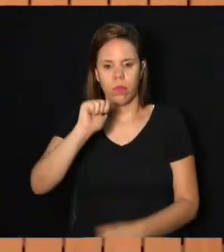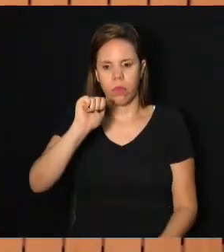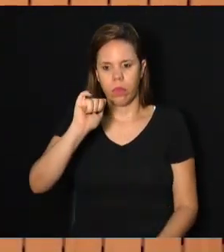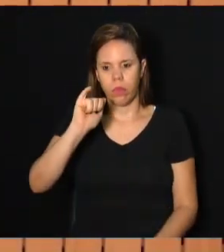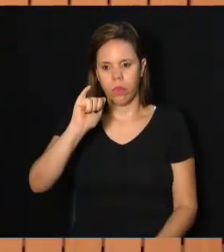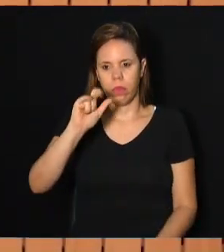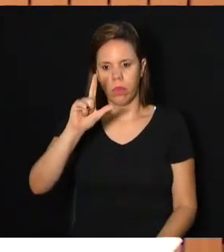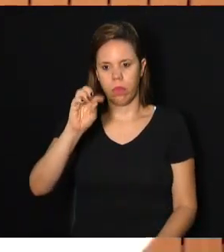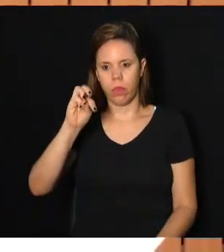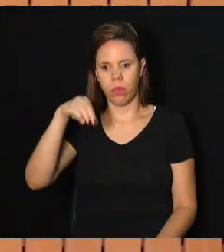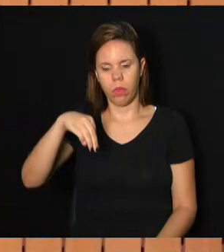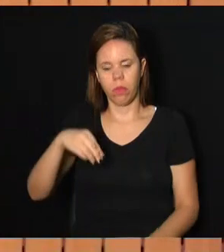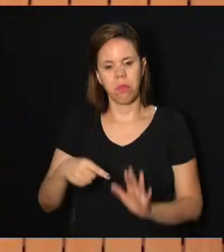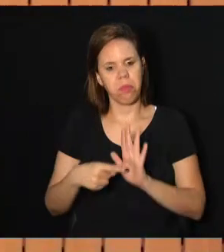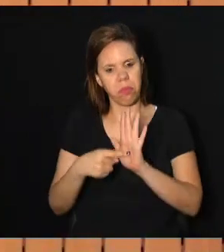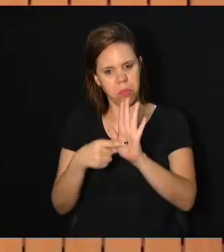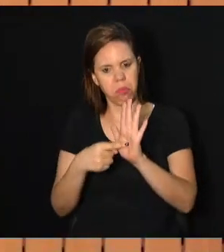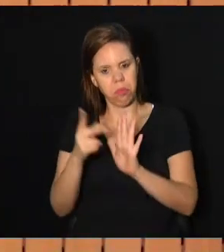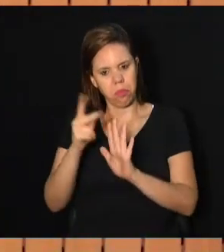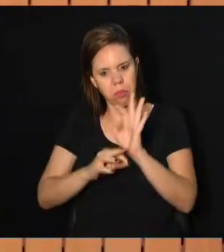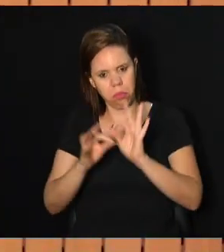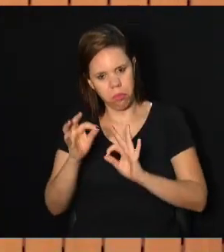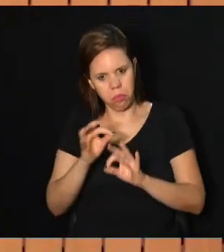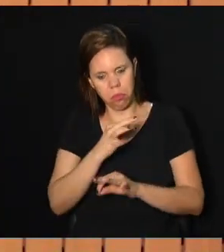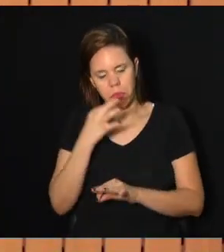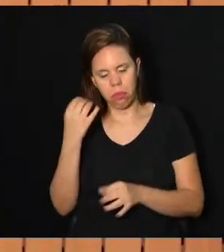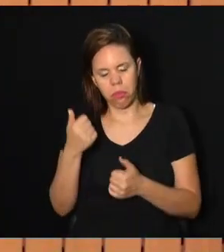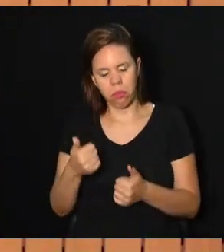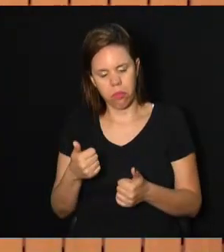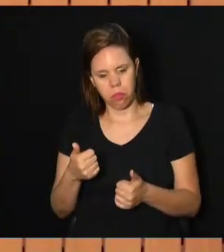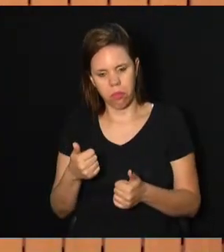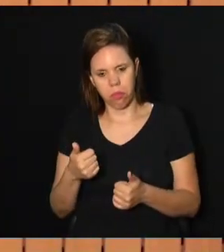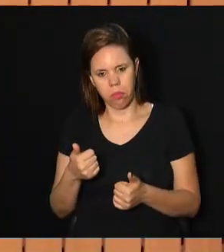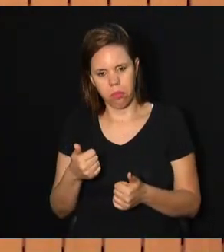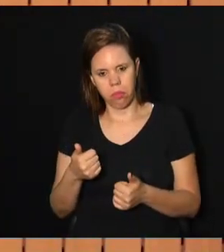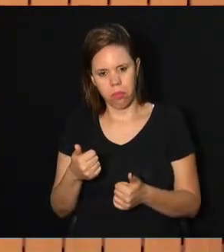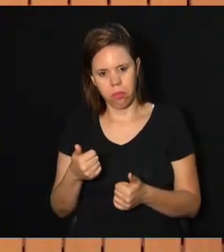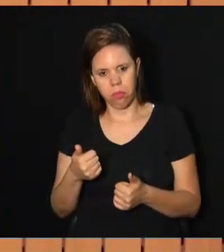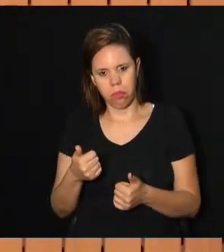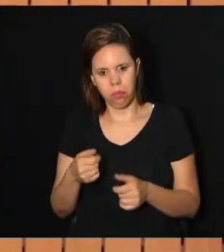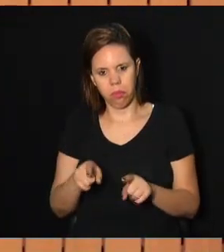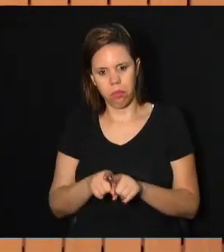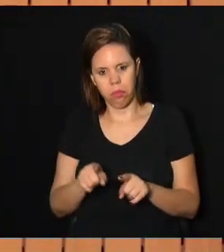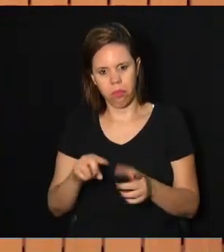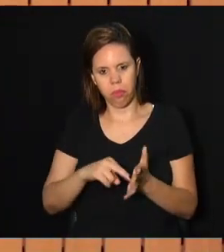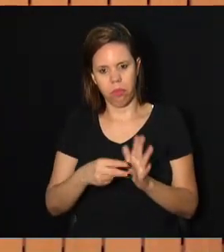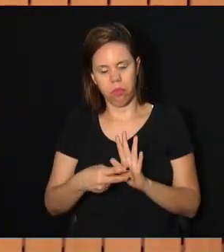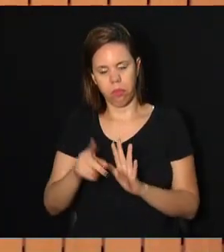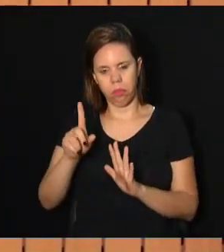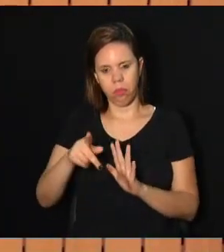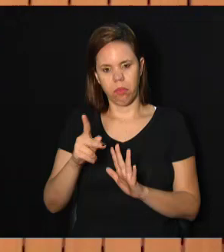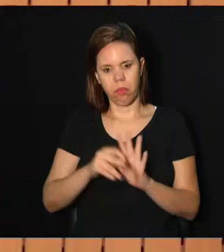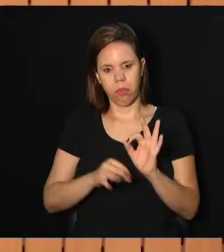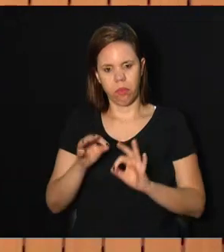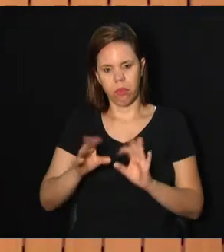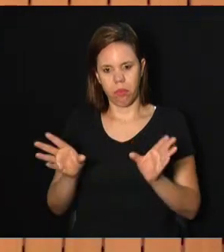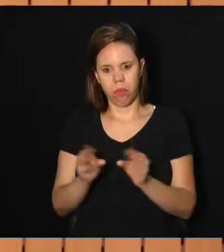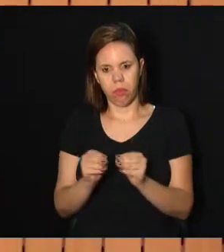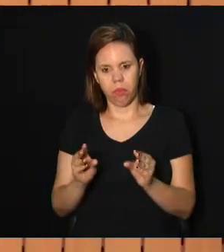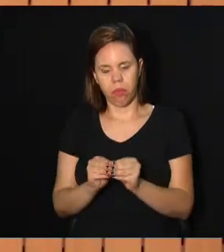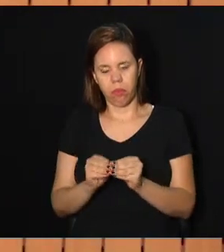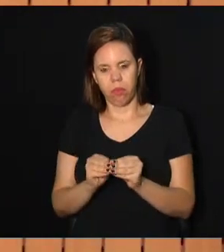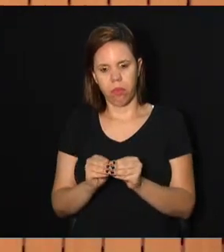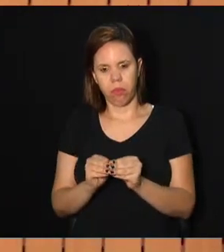a sensibilidade de apresentar um projeto, e a essência do projeto está resumida no parágrafo único do